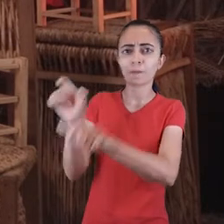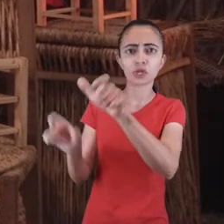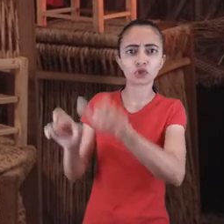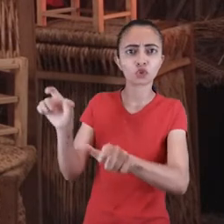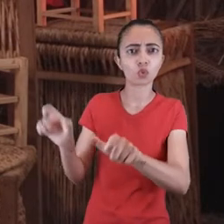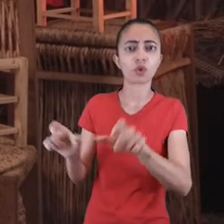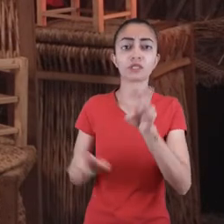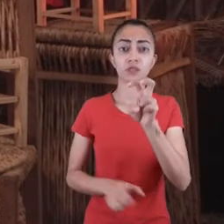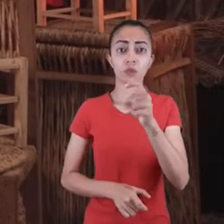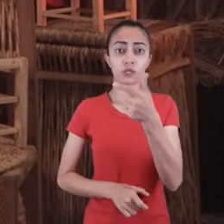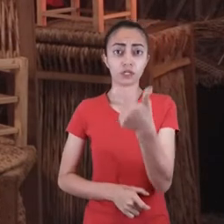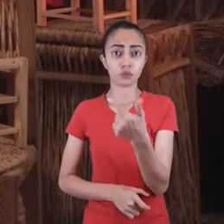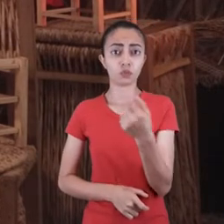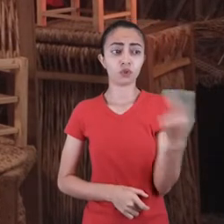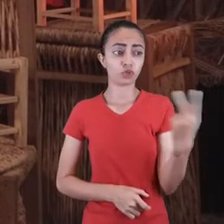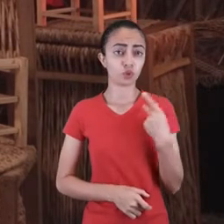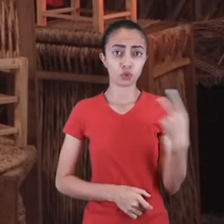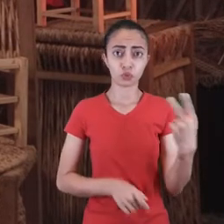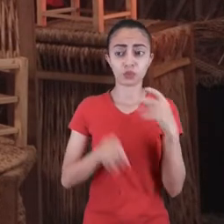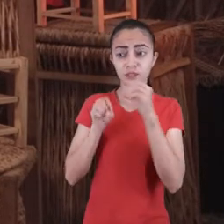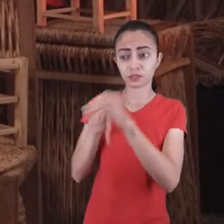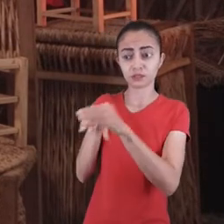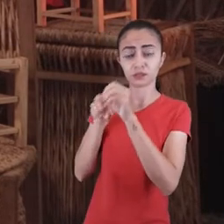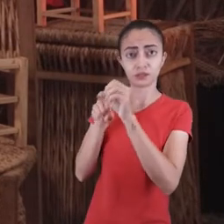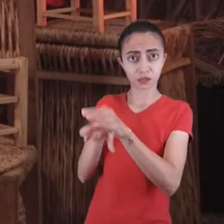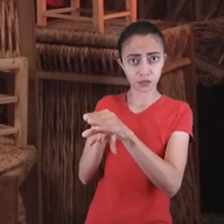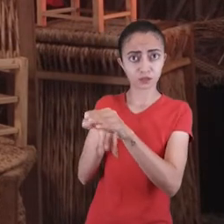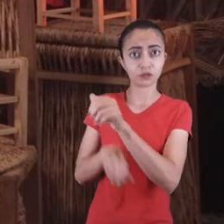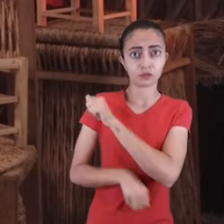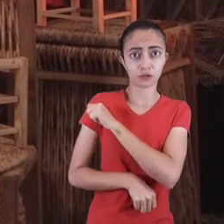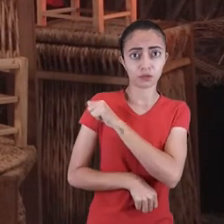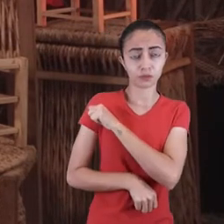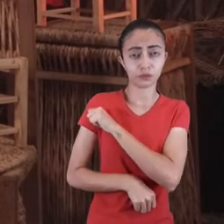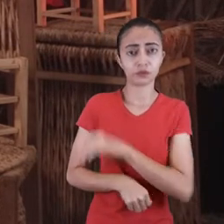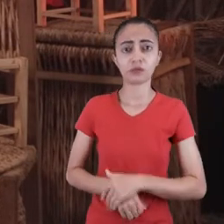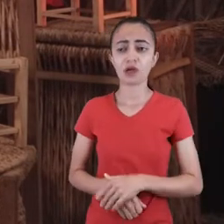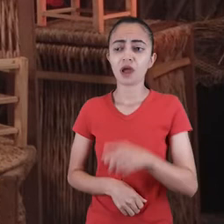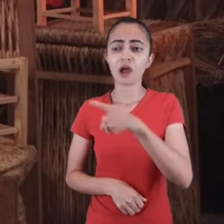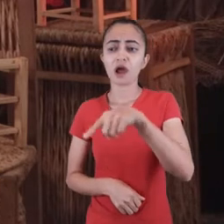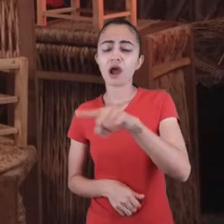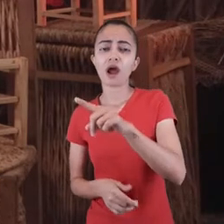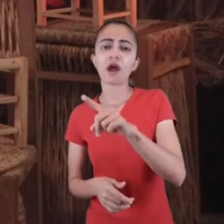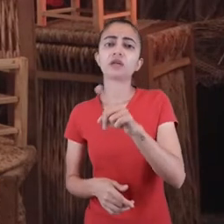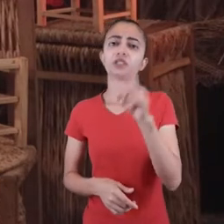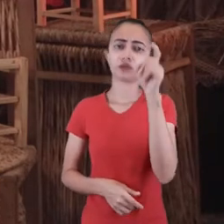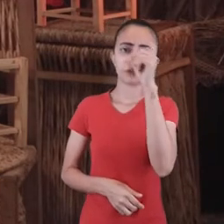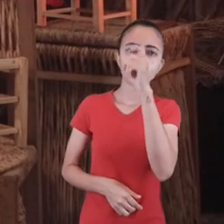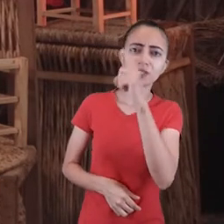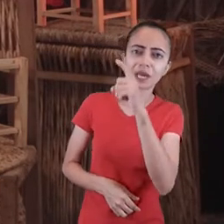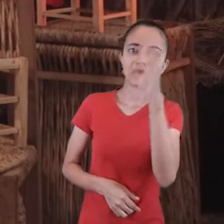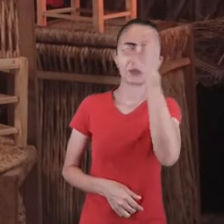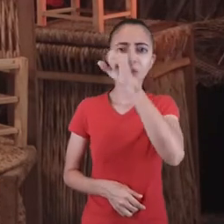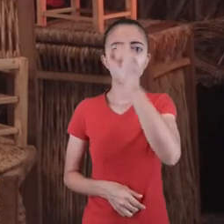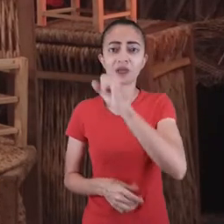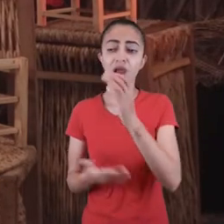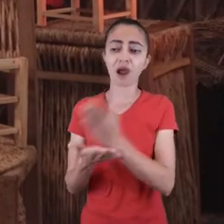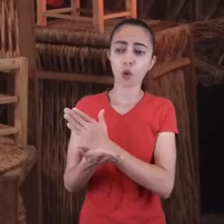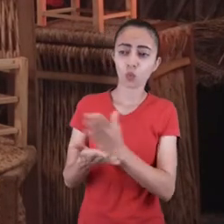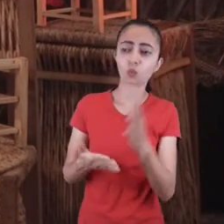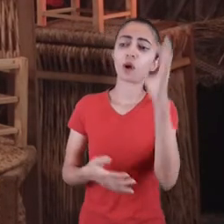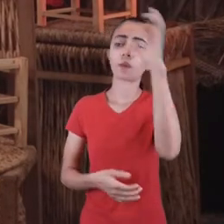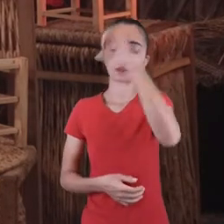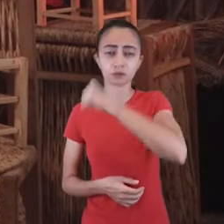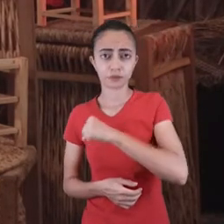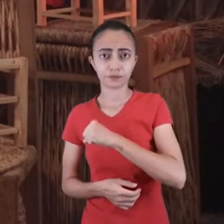ensinamos 52 alunos, com pouca dificuldade que eles tinham, mas alguns